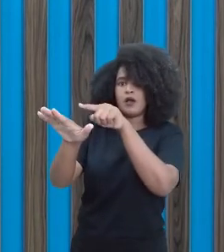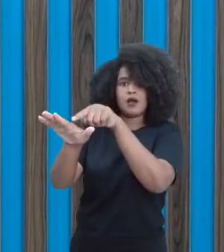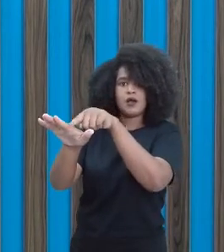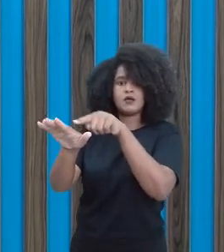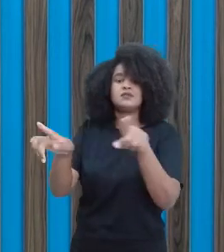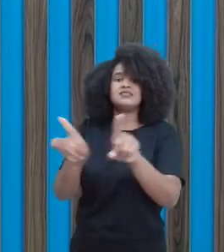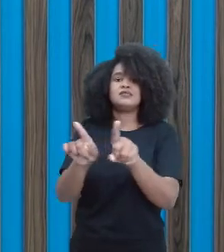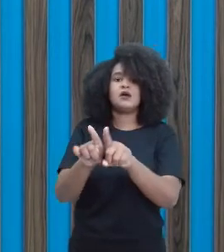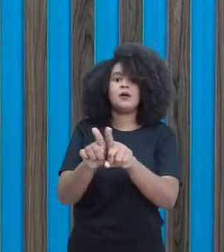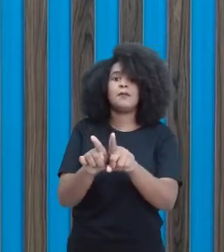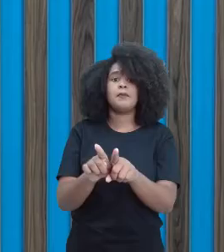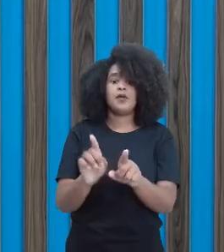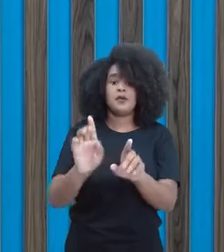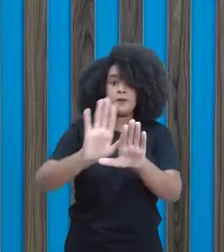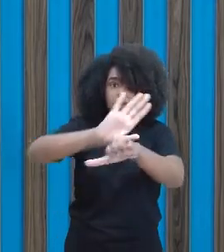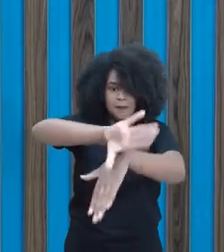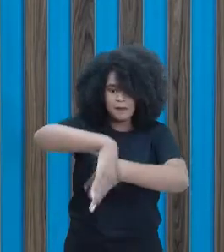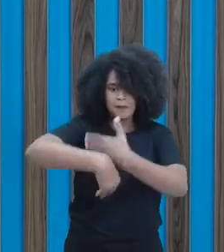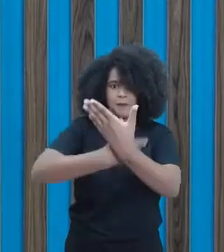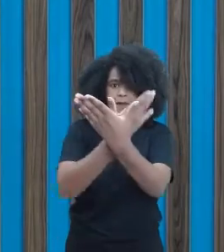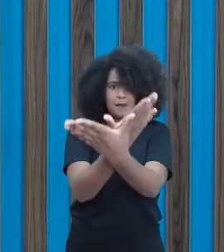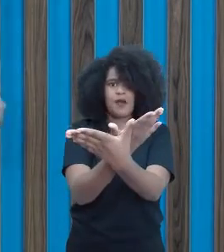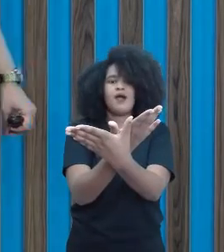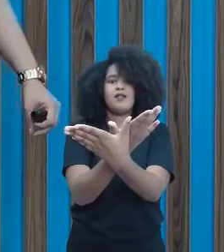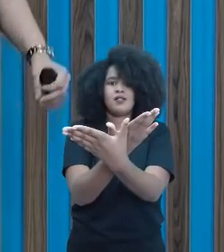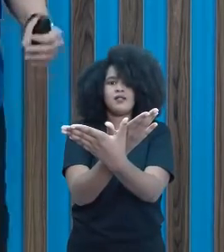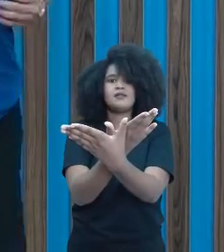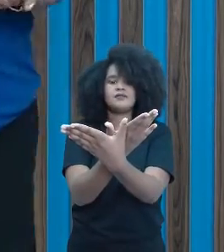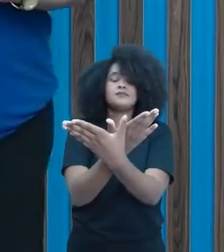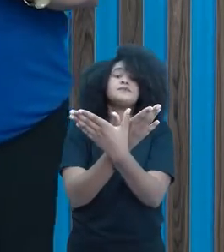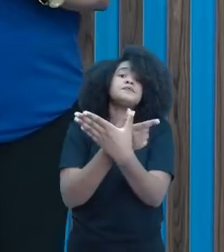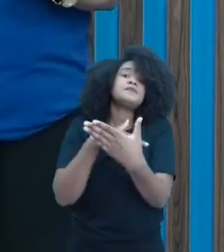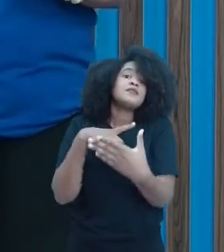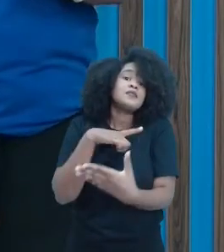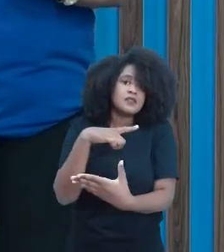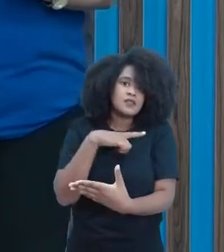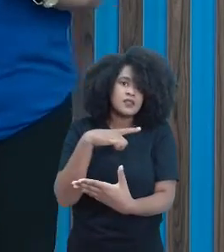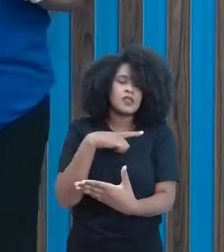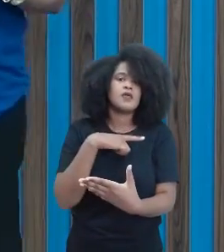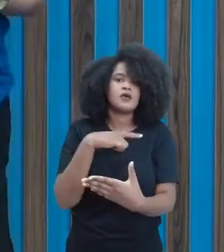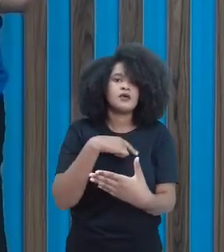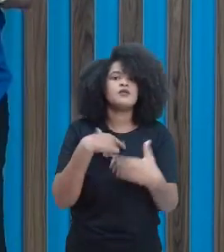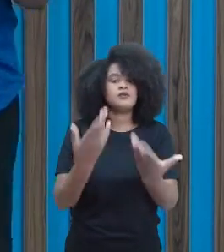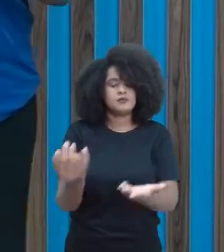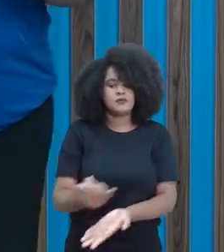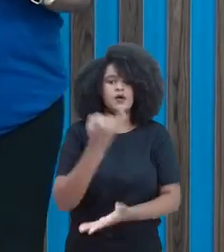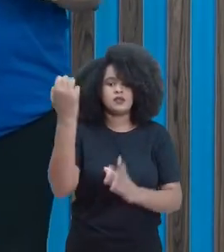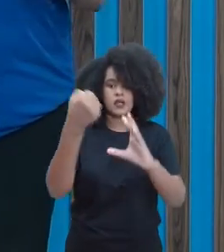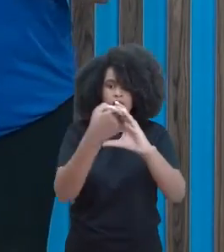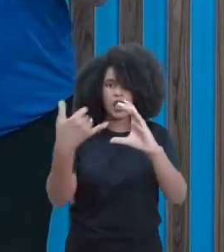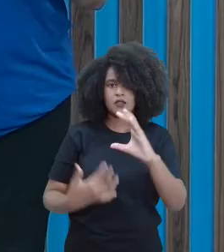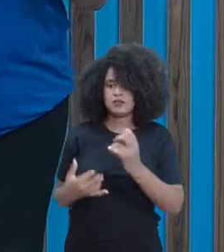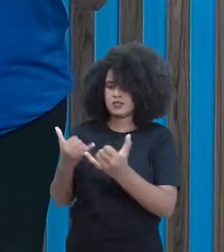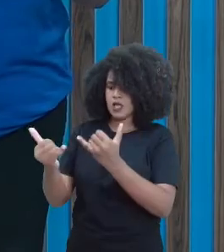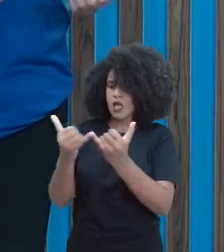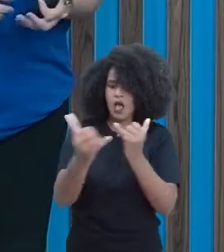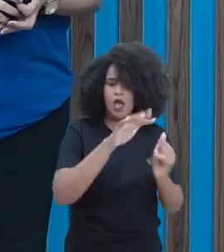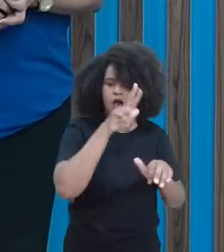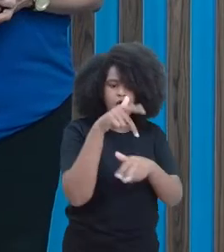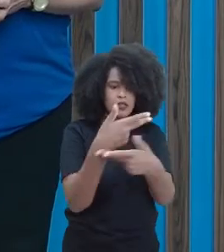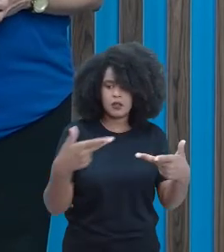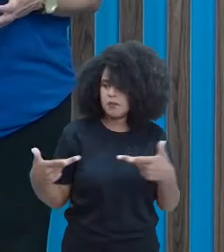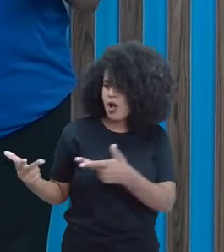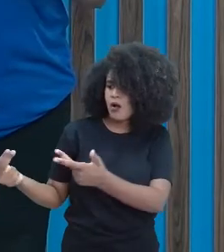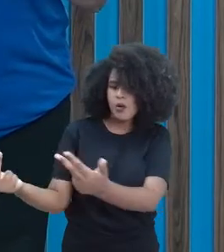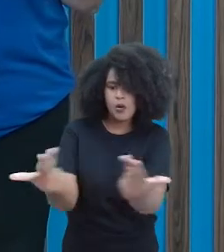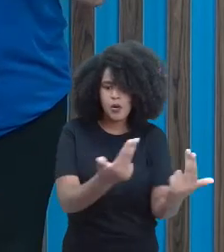ó, na nadadeira de uma baleia. Então, é muito importante quando a gente encontra essas características semelhantes entre outros